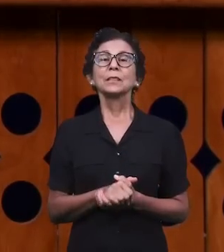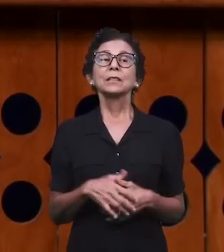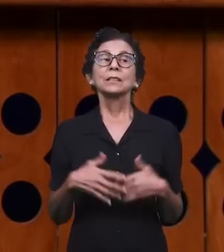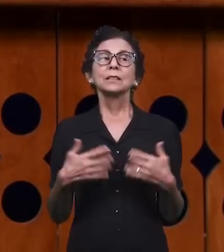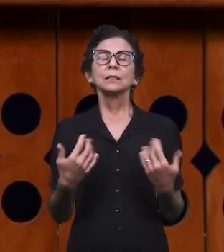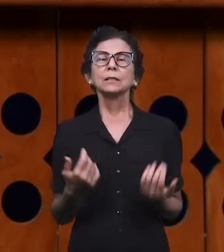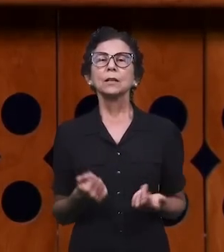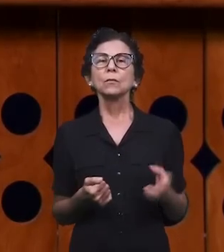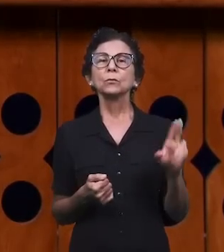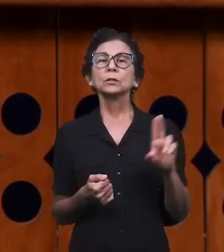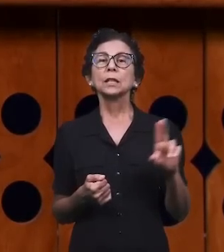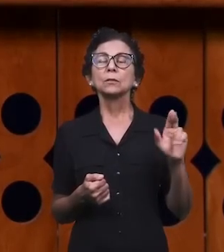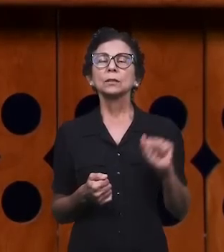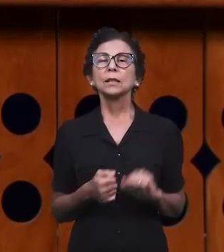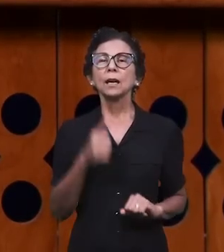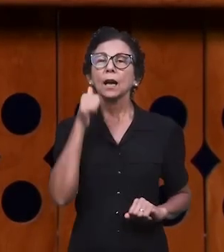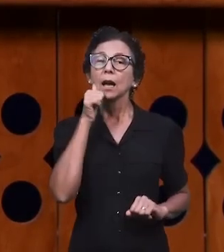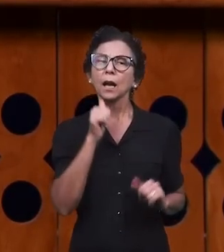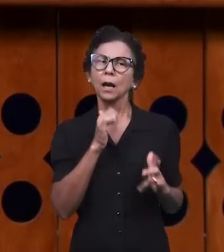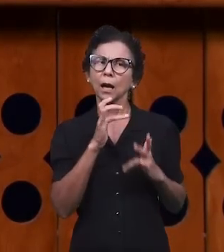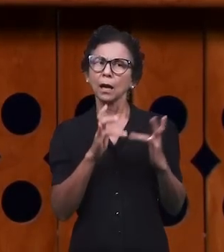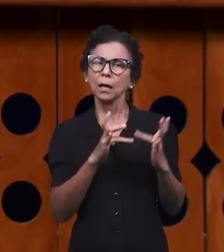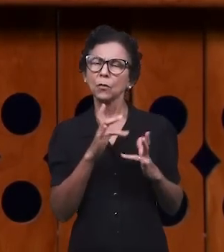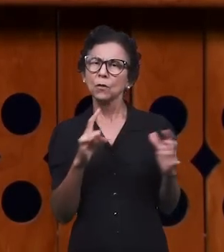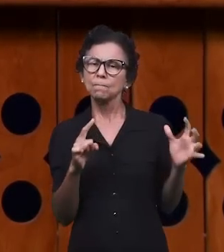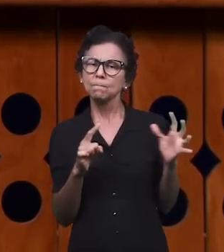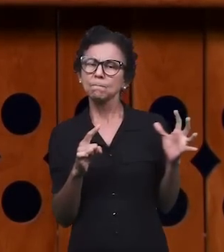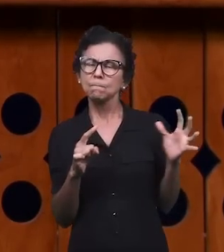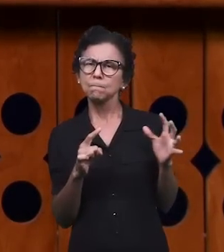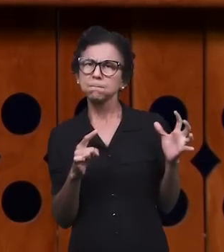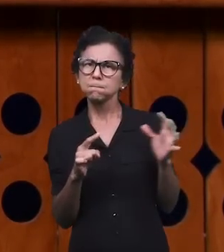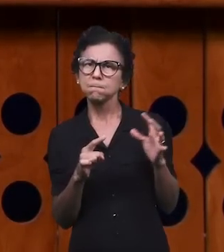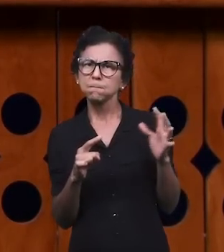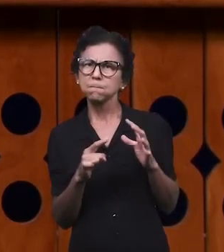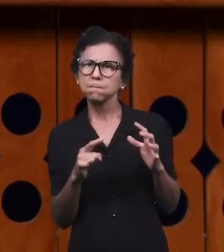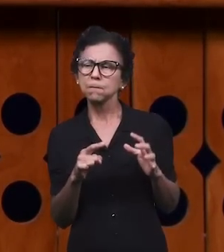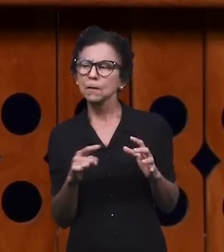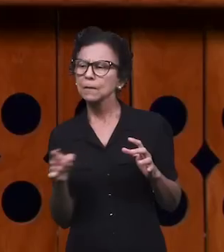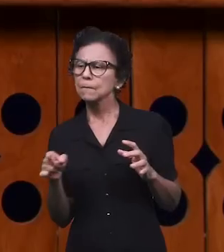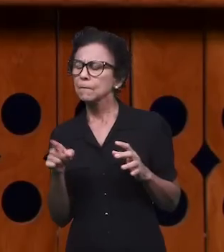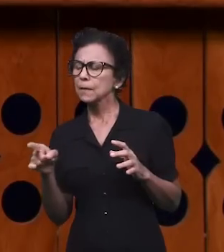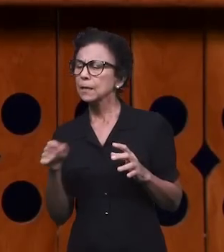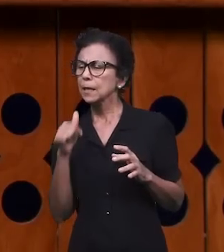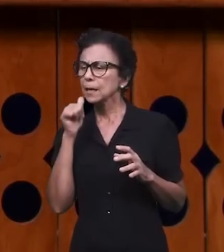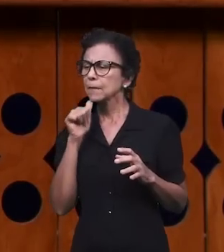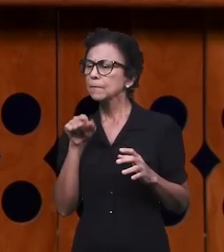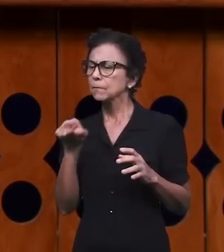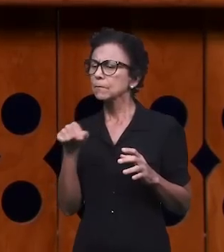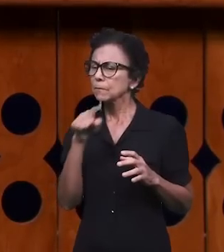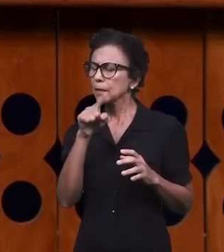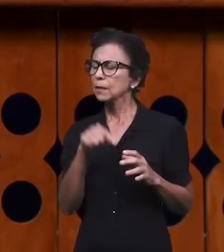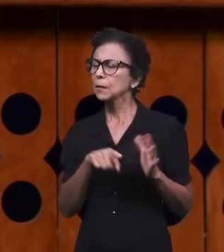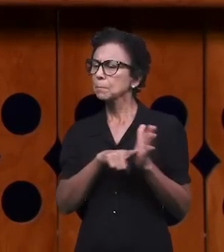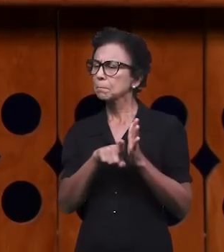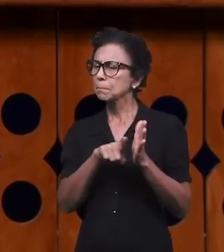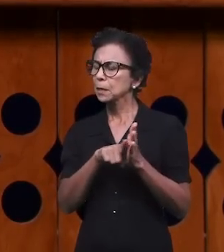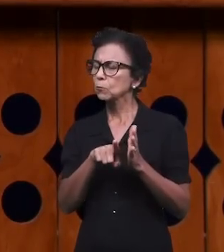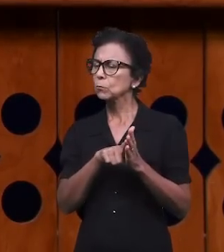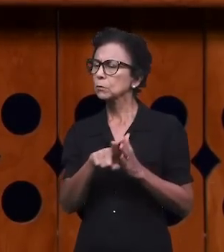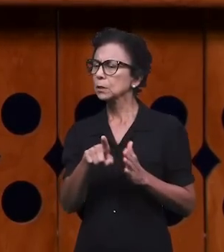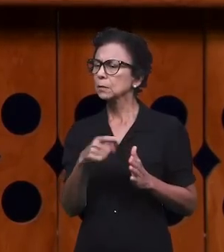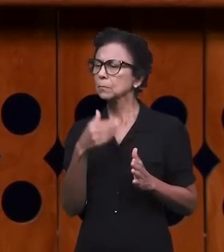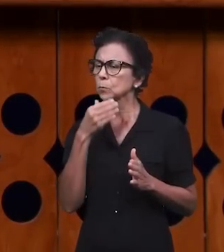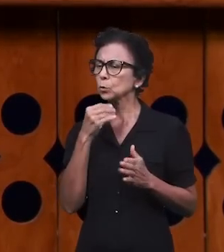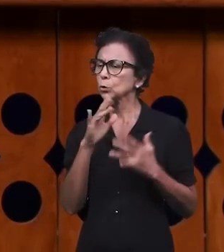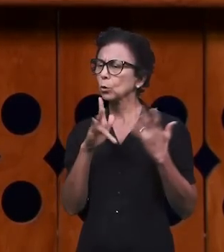verdade, a noiva. Eles tiveram que insistir com a noiva, para que a noiva descobrisse isso com